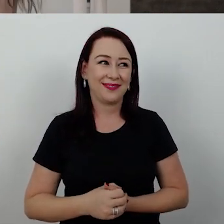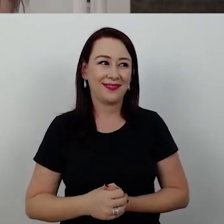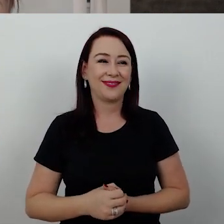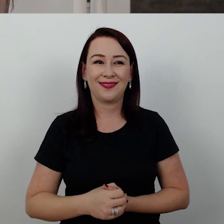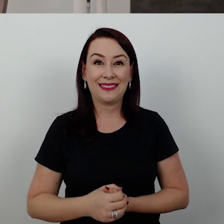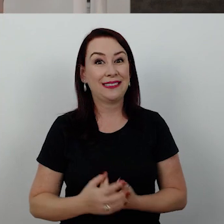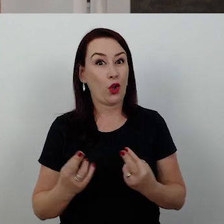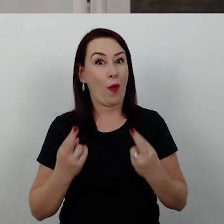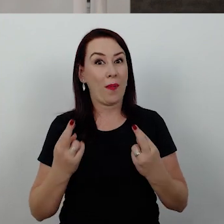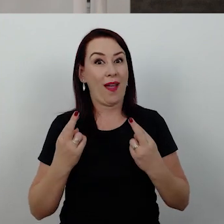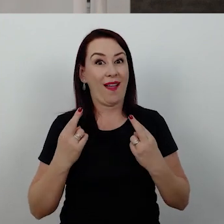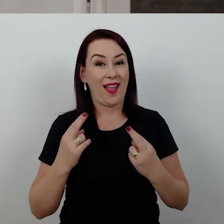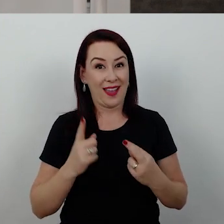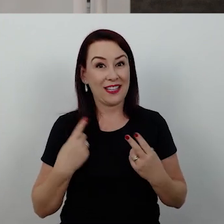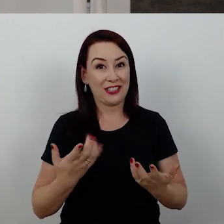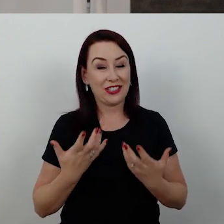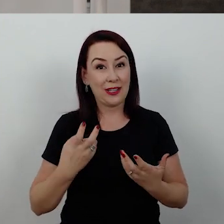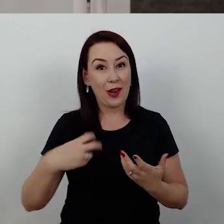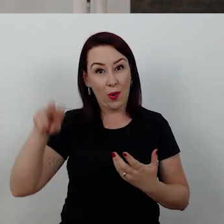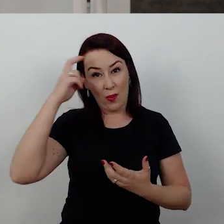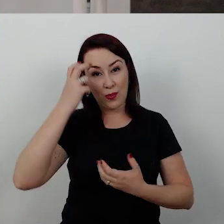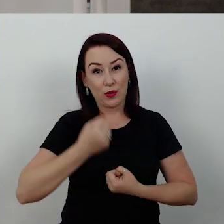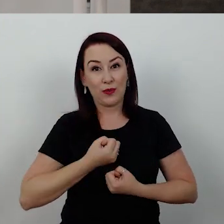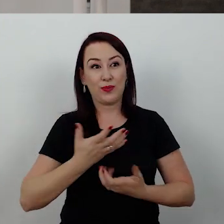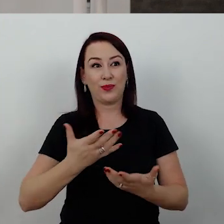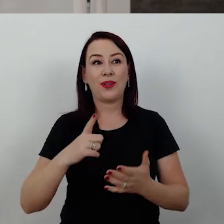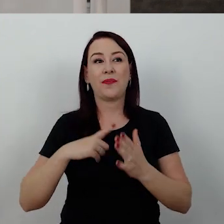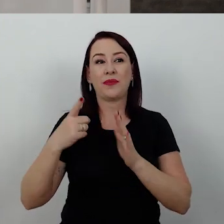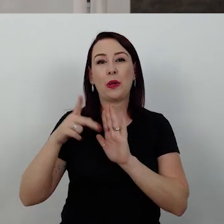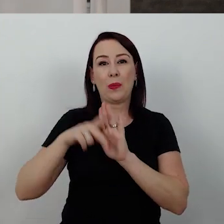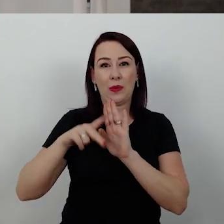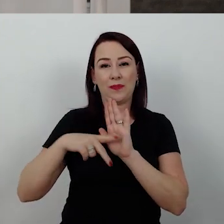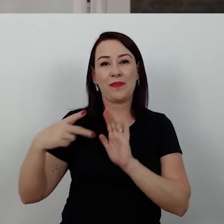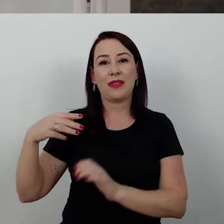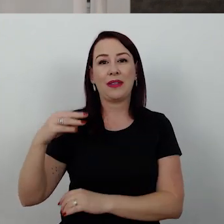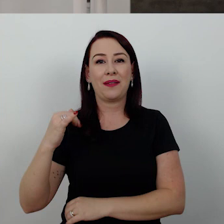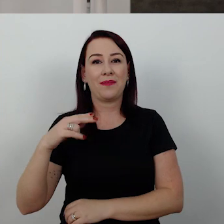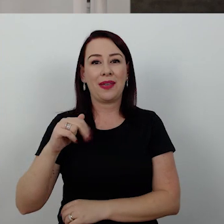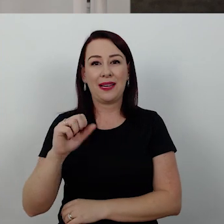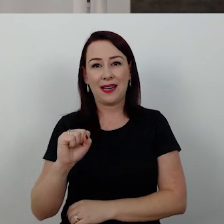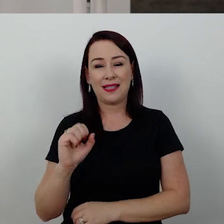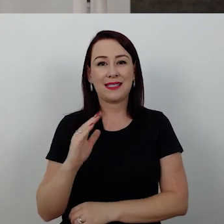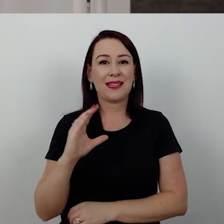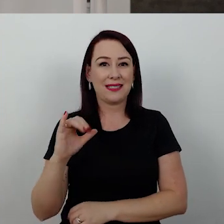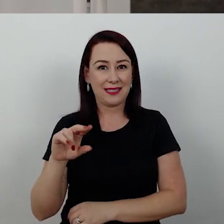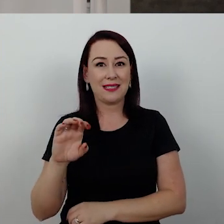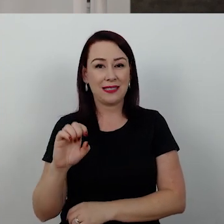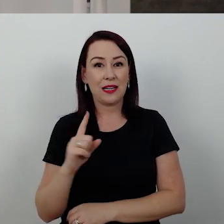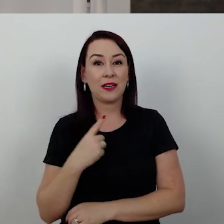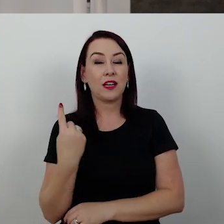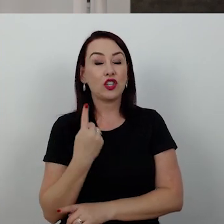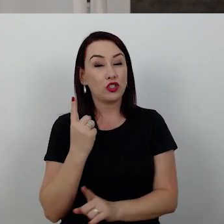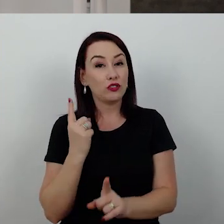Ótimo, é o que esperamos, né? Que a cultura sempre aflore. A gente tem um projeto aqui que é o Minas Cine, que revelou isso, né? A gente encontrou em algumas